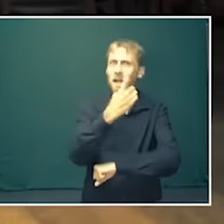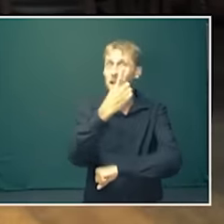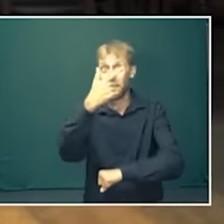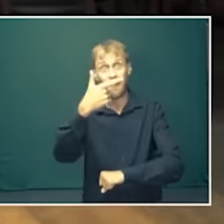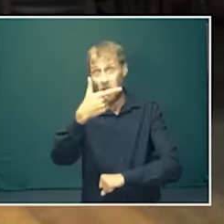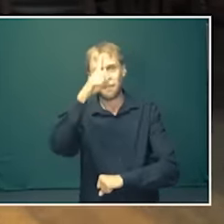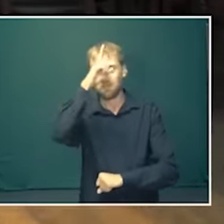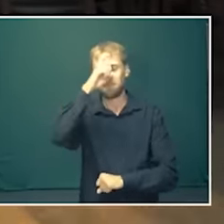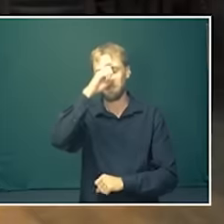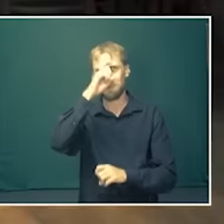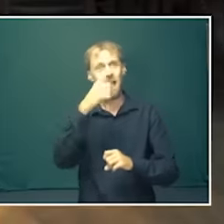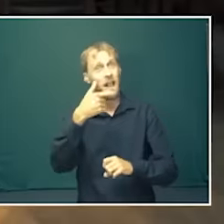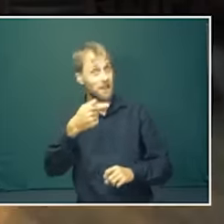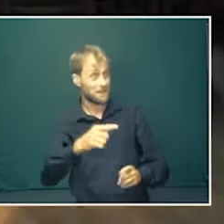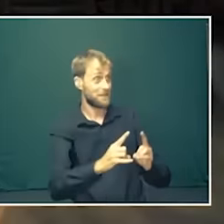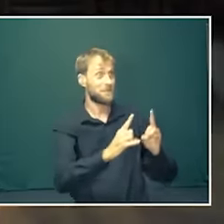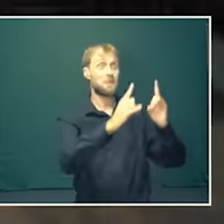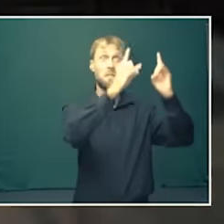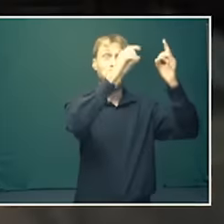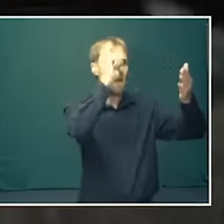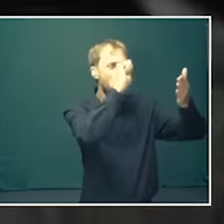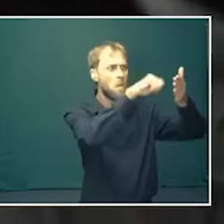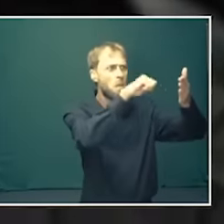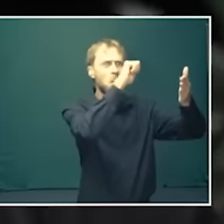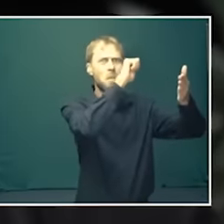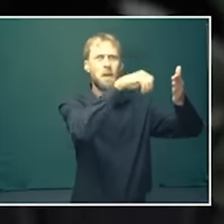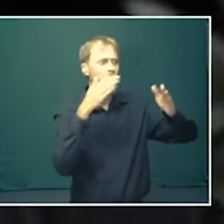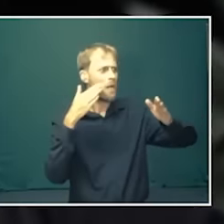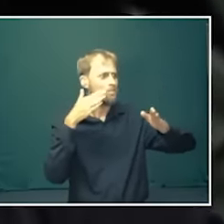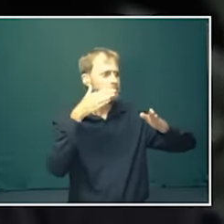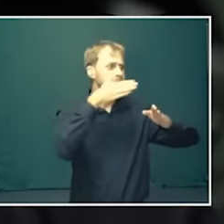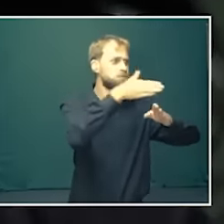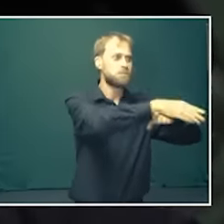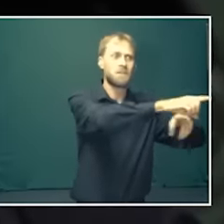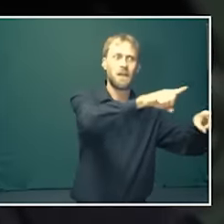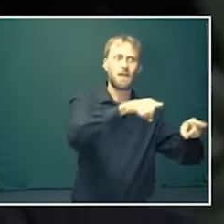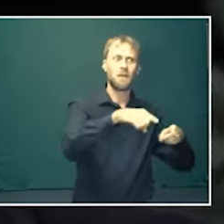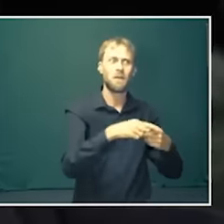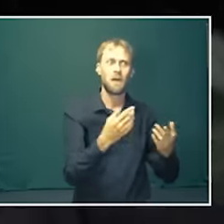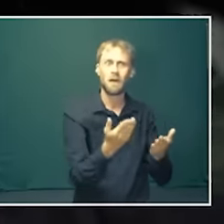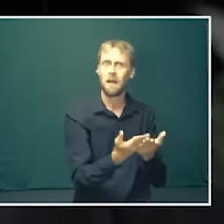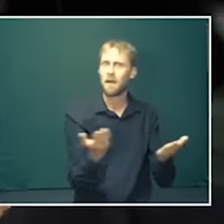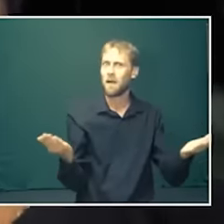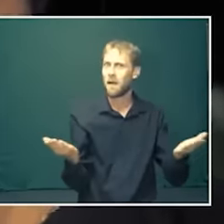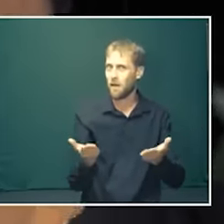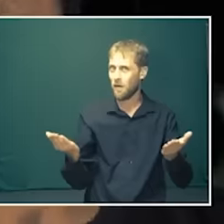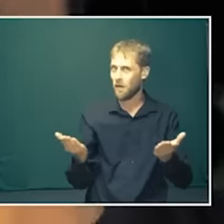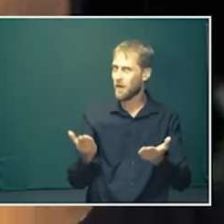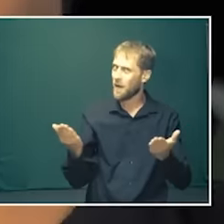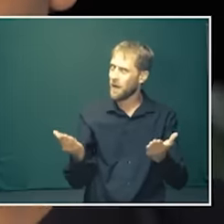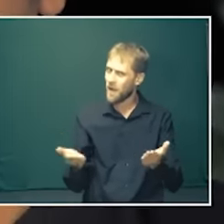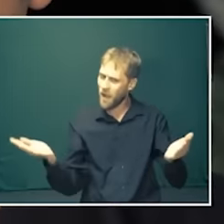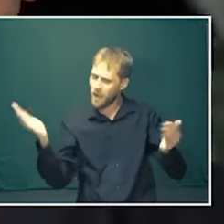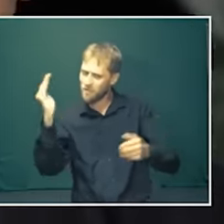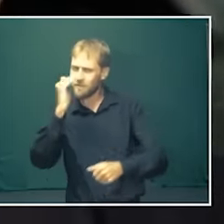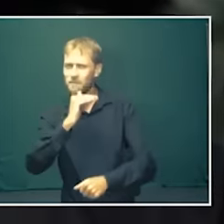2 hospitais, 7 andares, são 2 portas, todo o seu quarto. A hora é agora, a hora é agora.